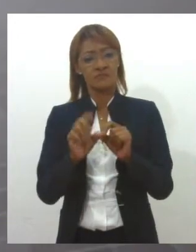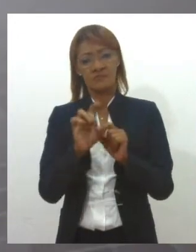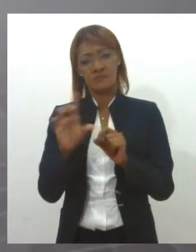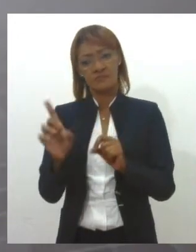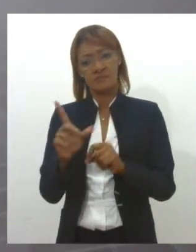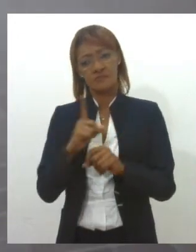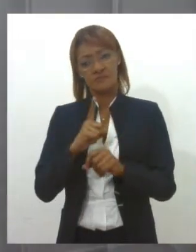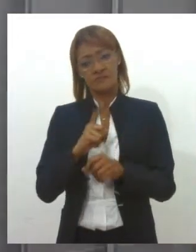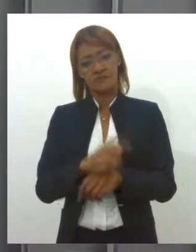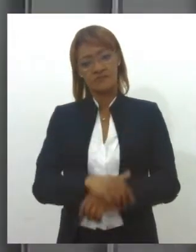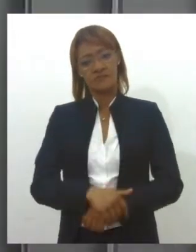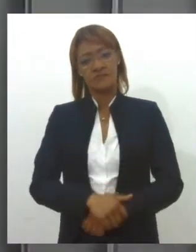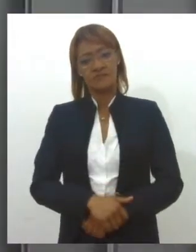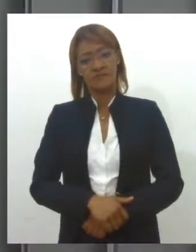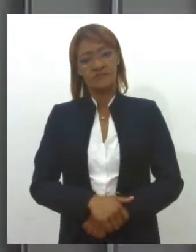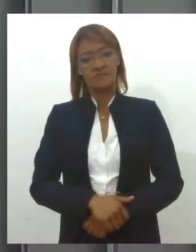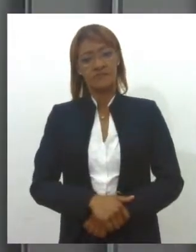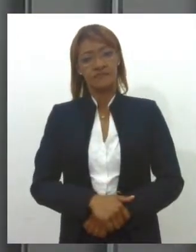interessados